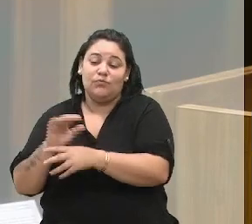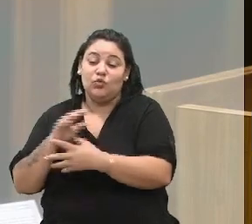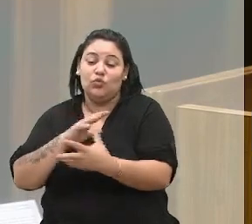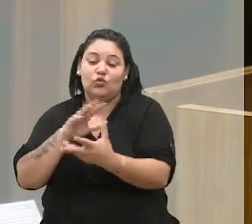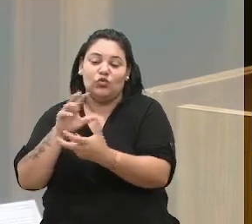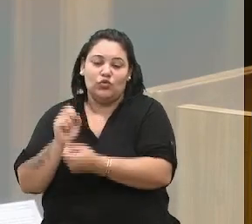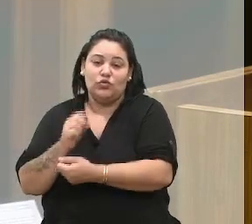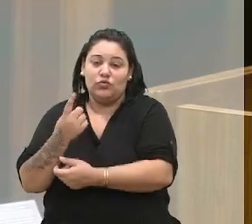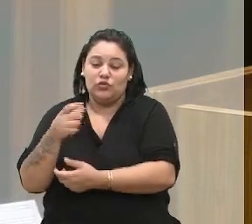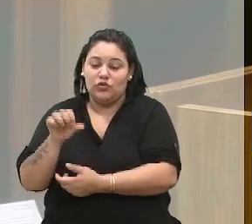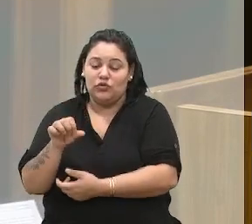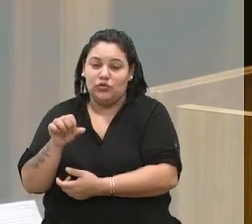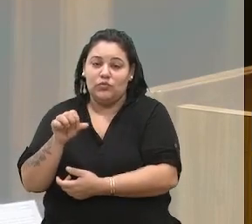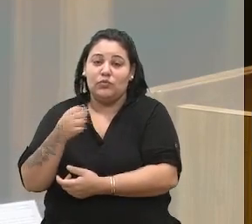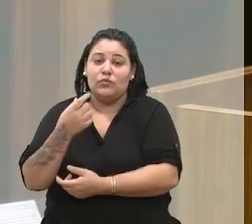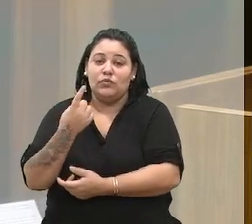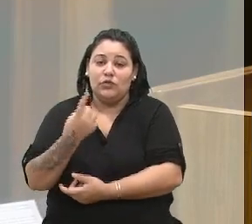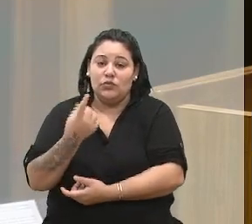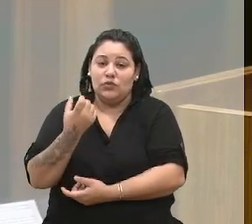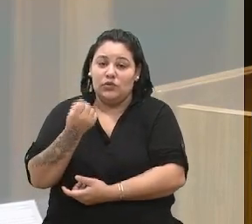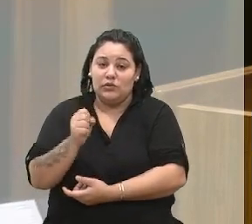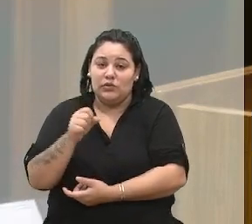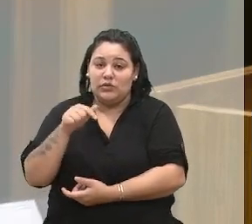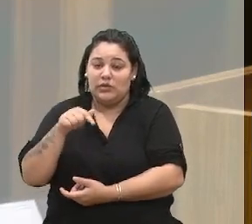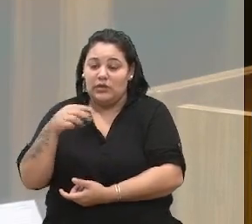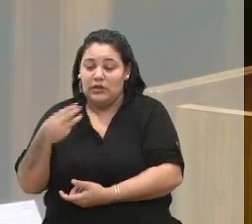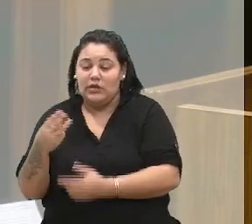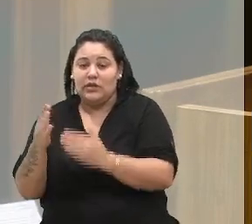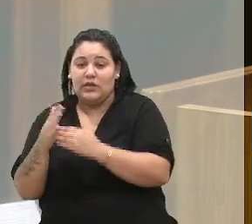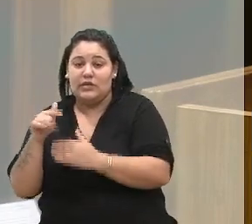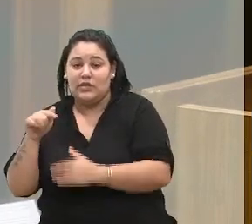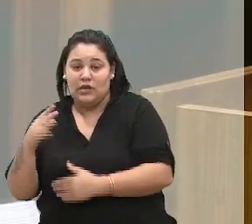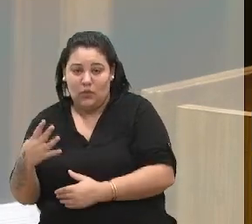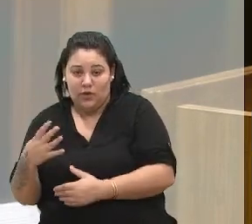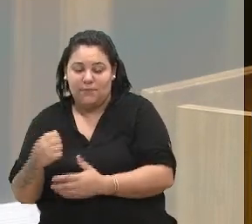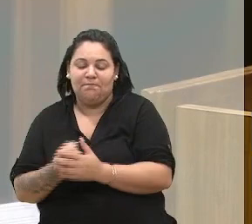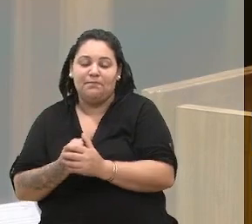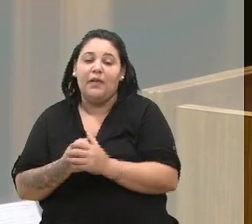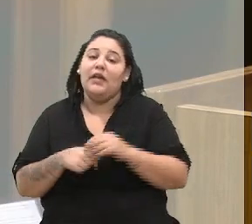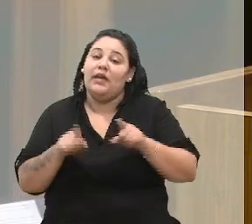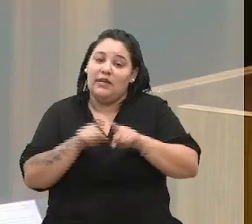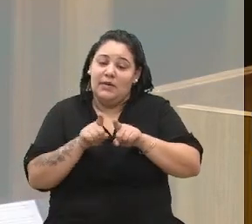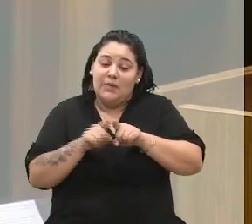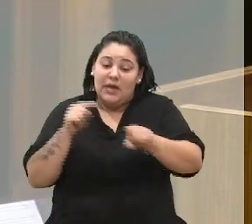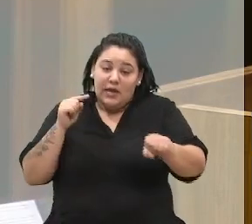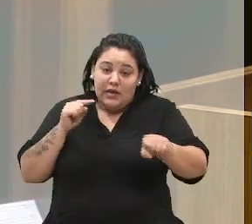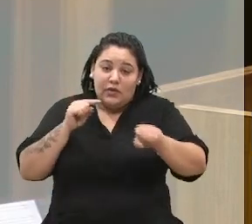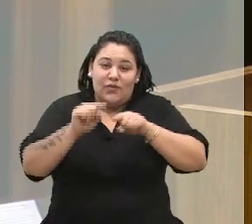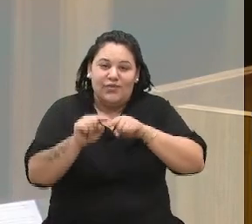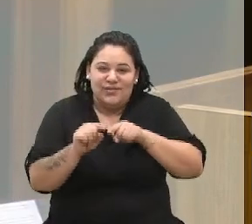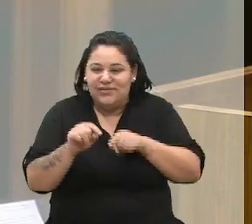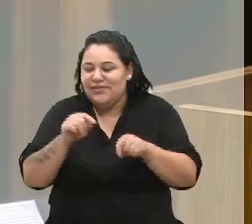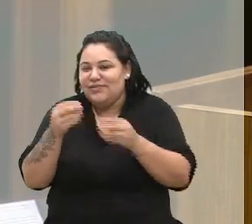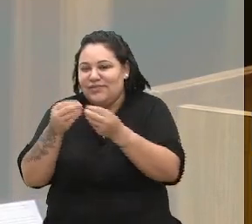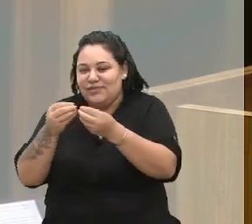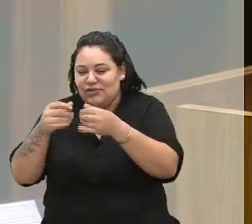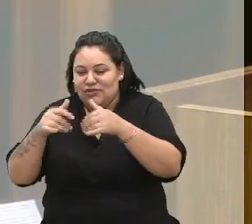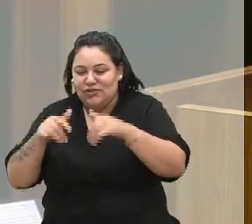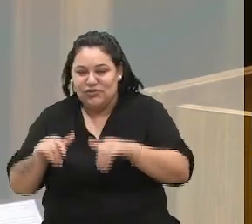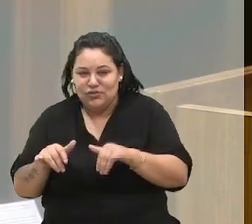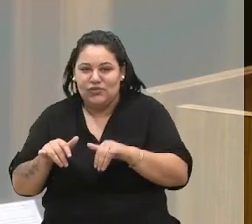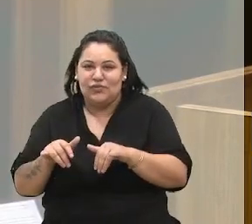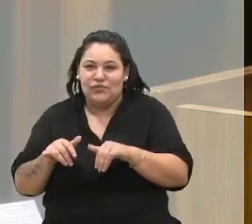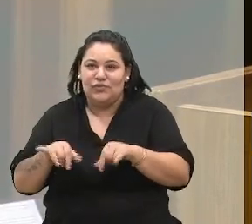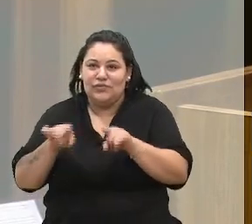de 1873 a 74. Além disso, a concorrência desfavorável com os cereais produzidos